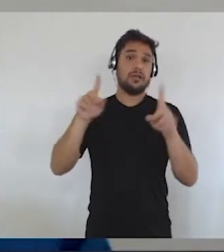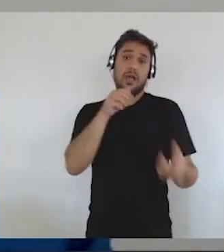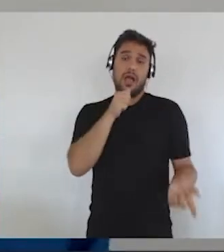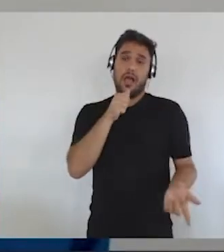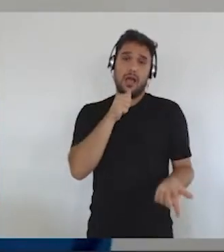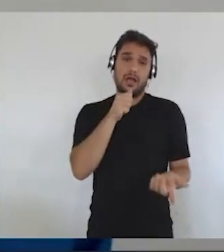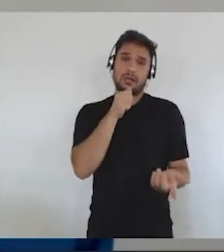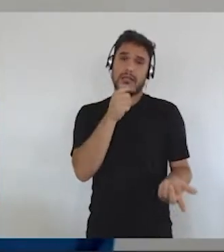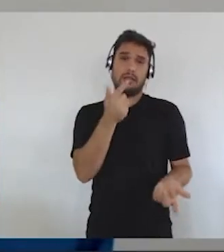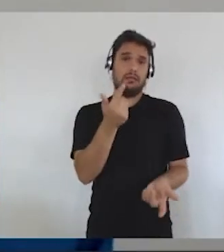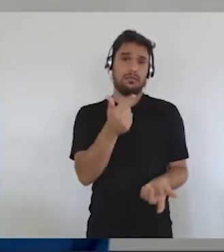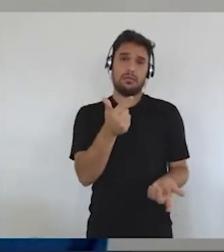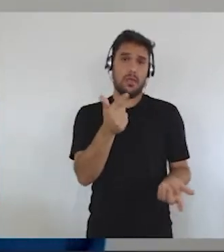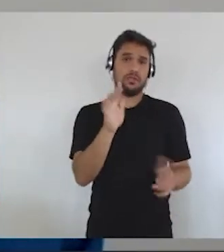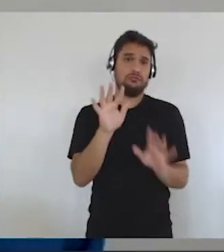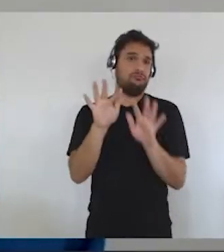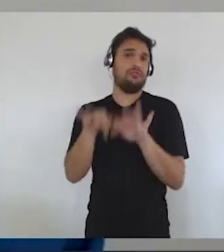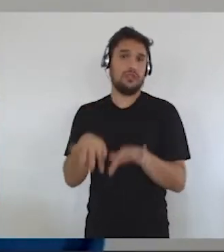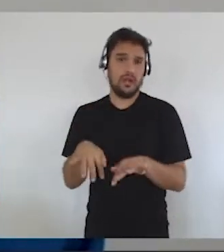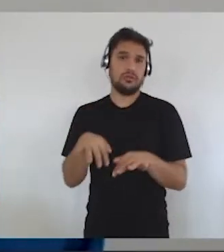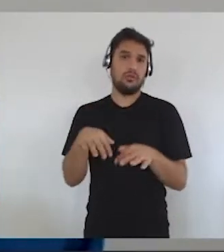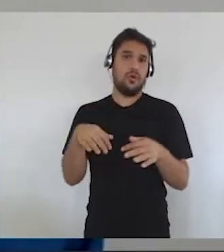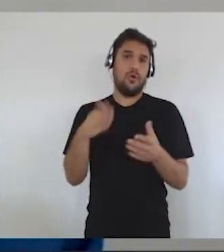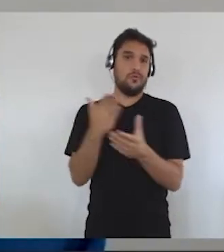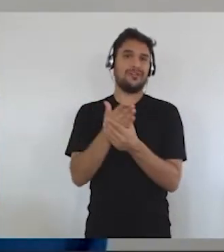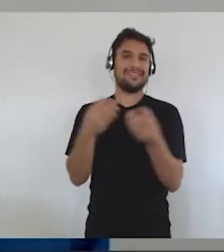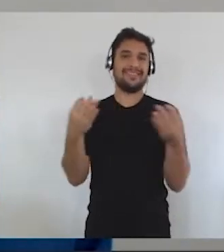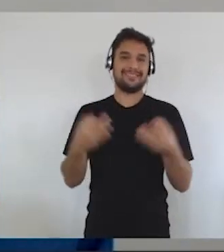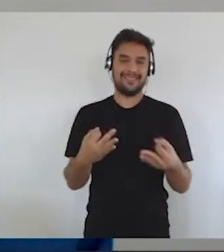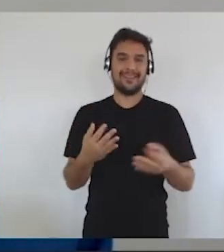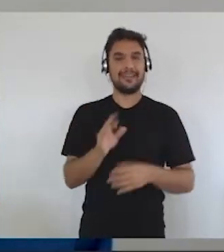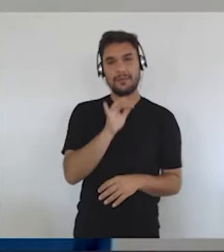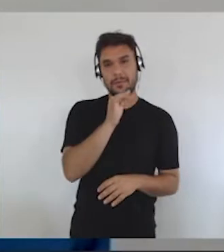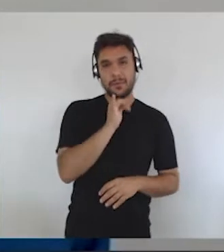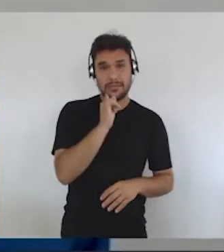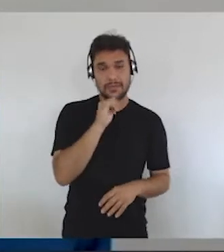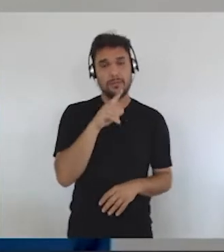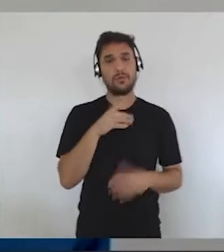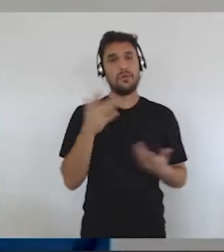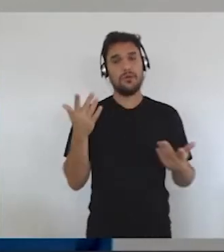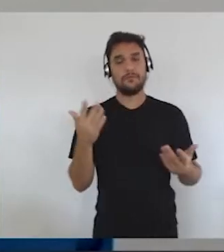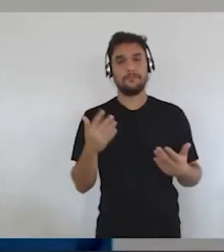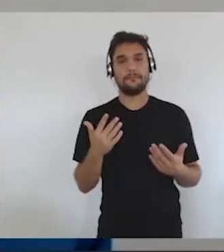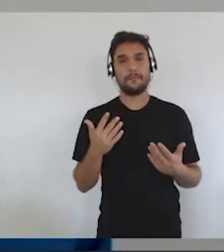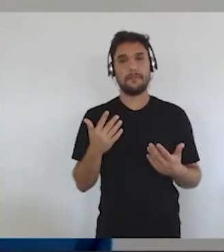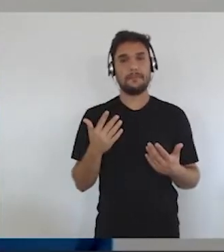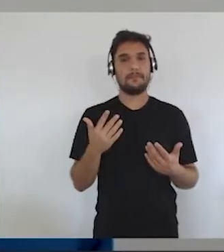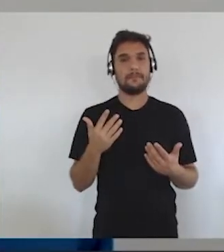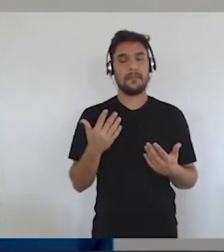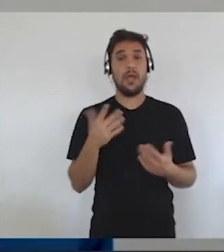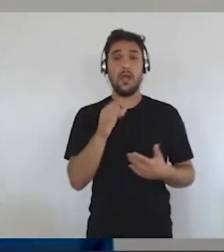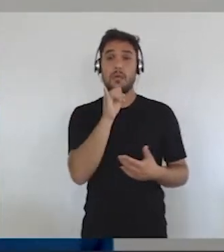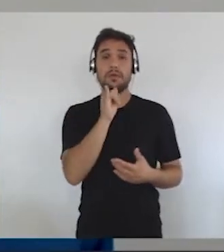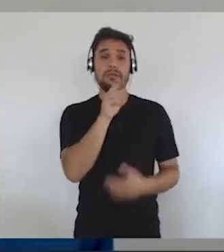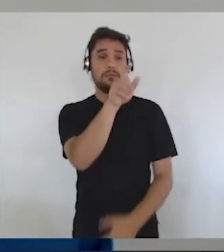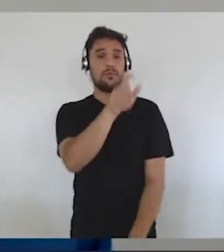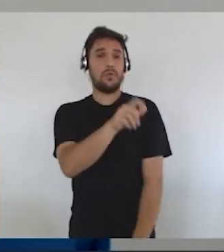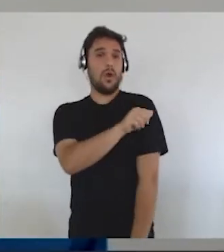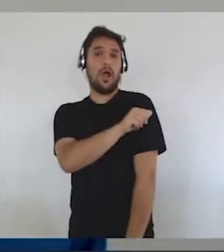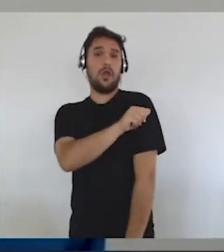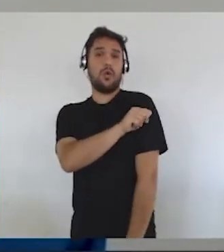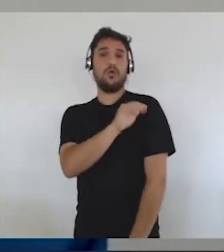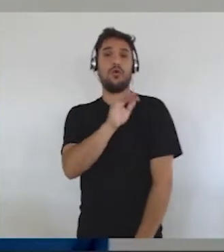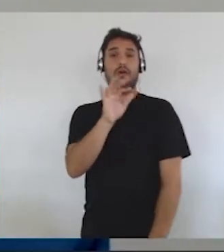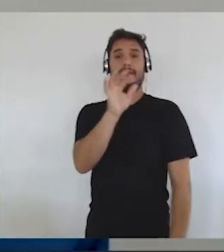tiveram o seu encerramento adequado, né? Pense-se, por exemplo, num aluno de uma faculdade